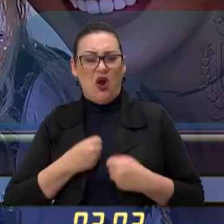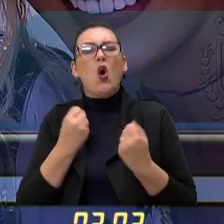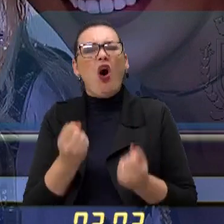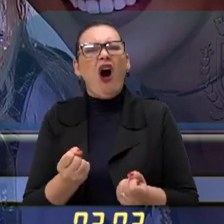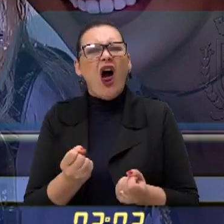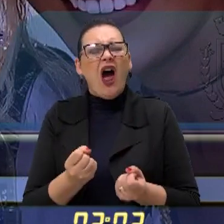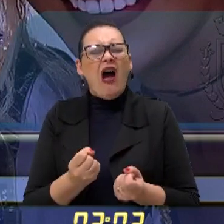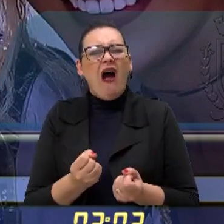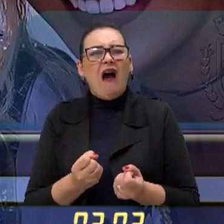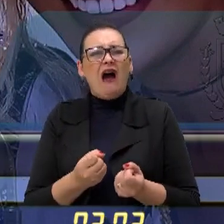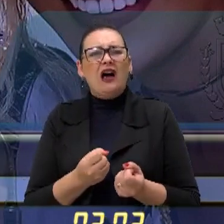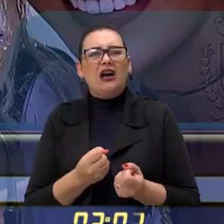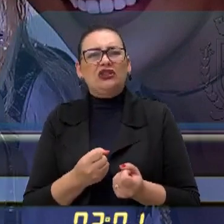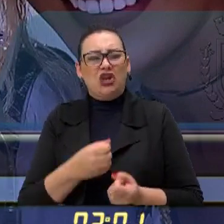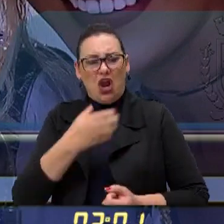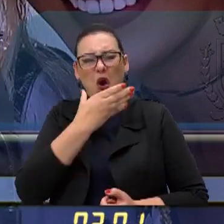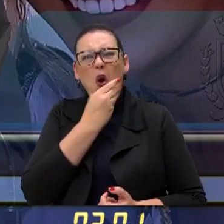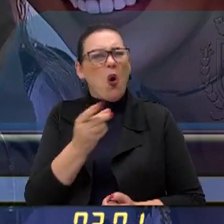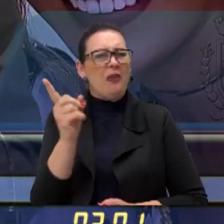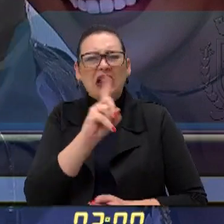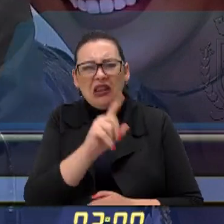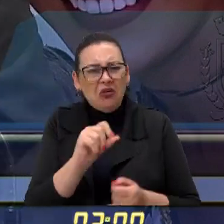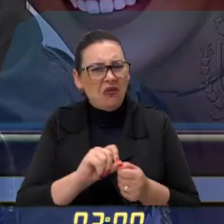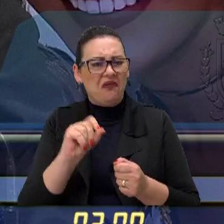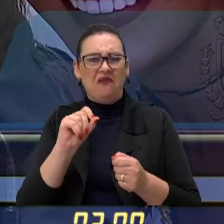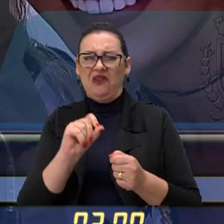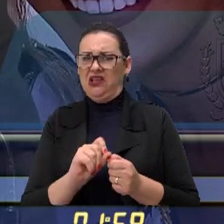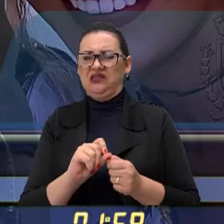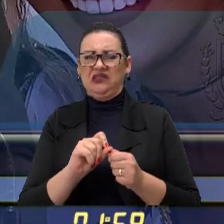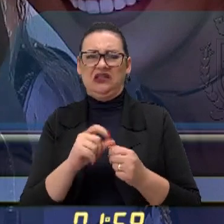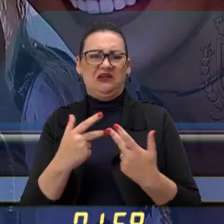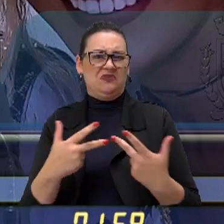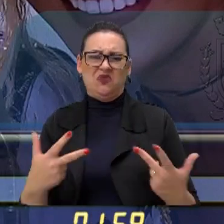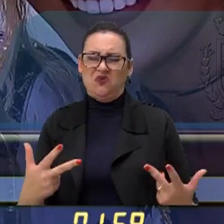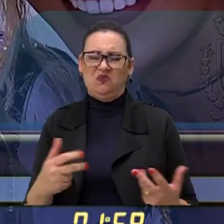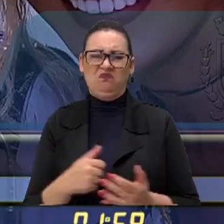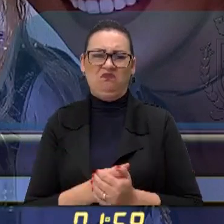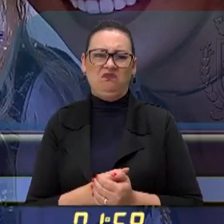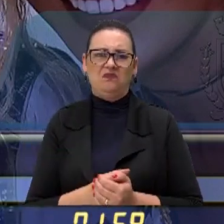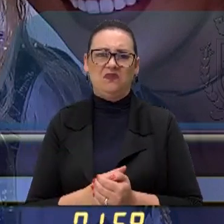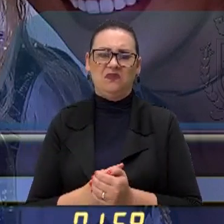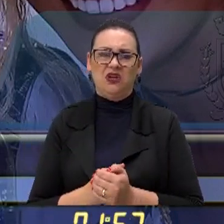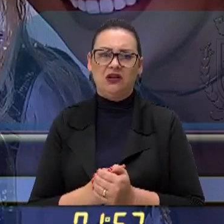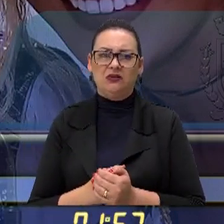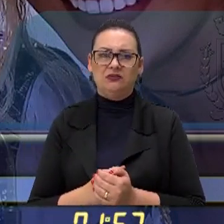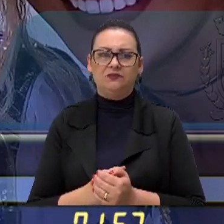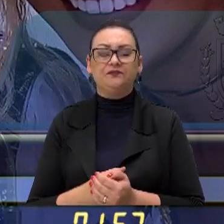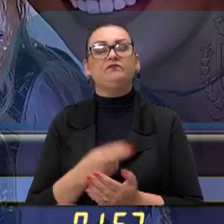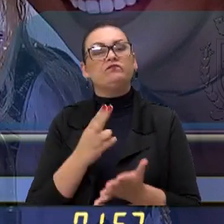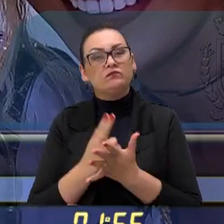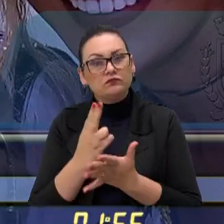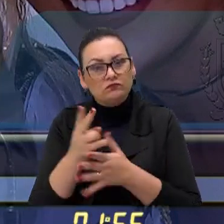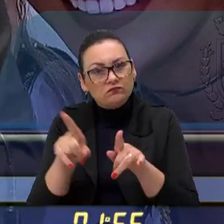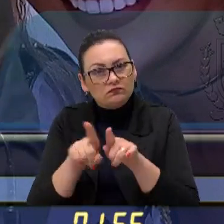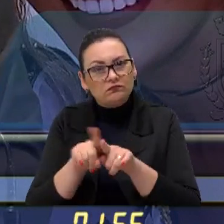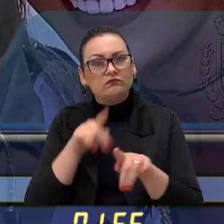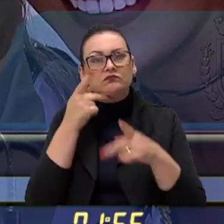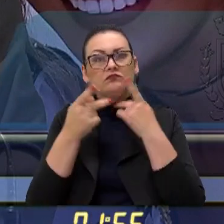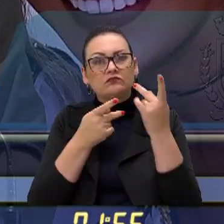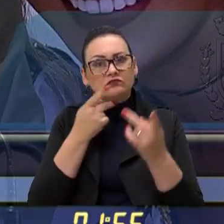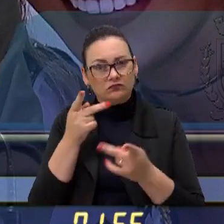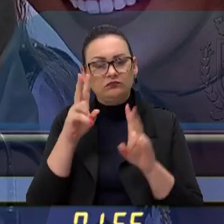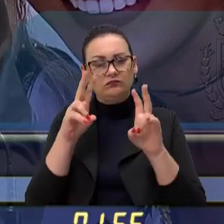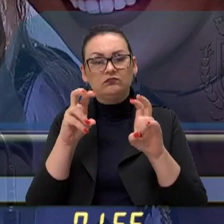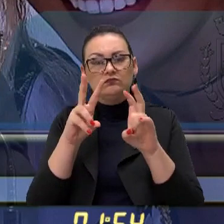coragem, se ele fosse homem, ele não faria alguma coisa desse tipo. Continuar também falando um pouquinho sobre